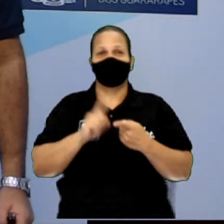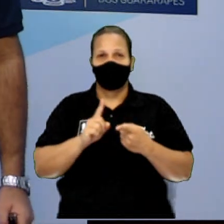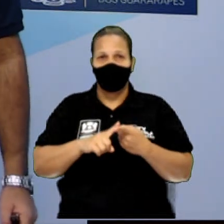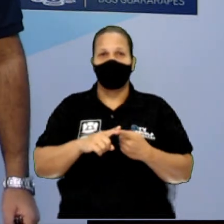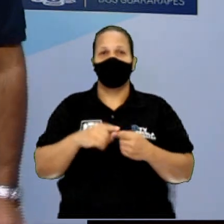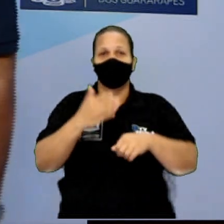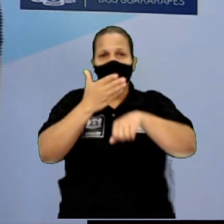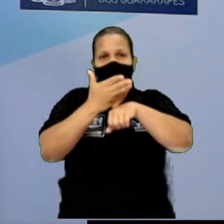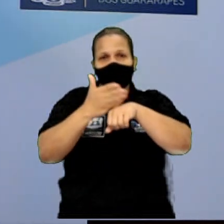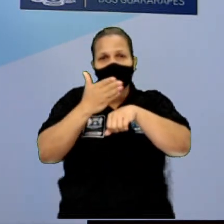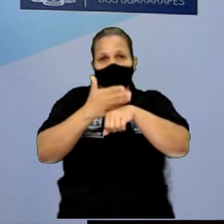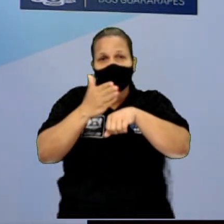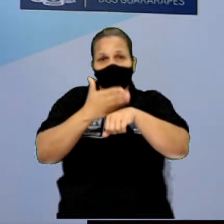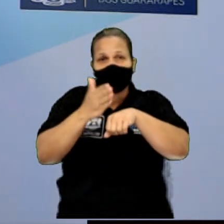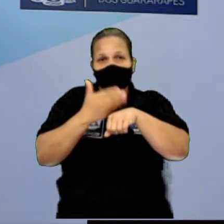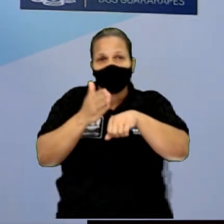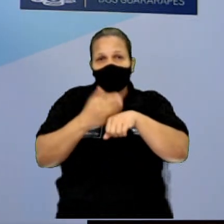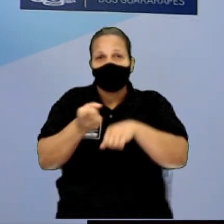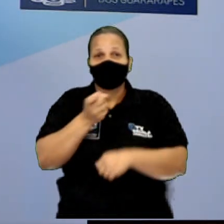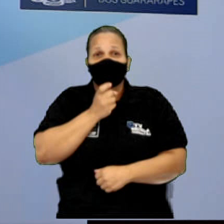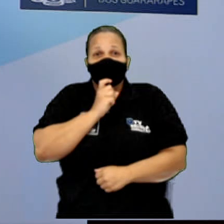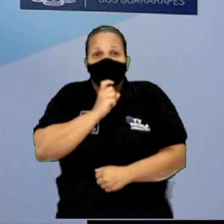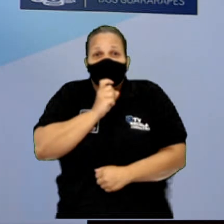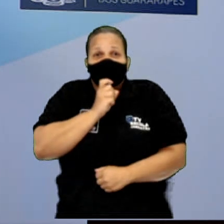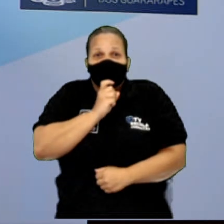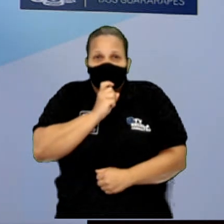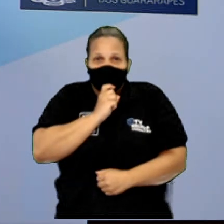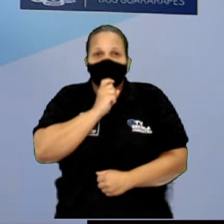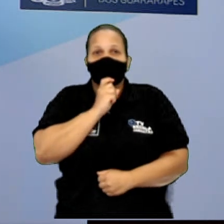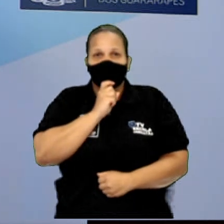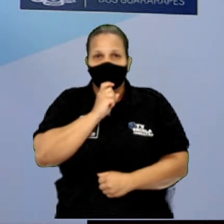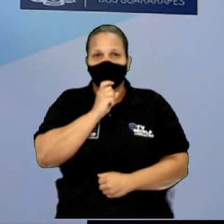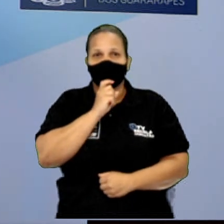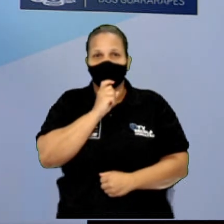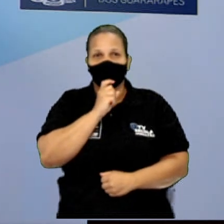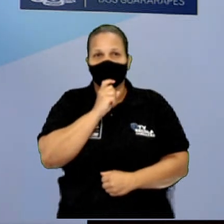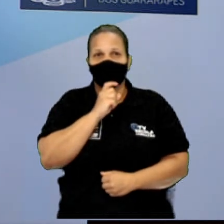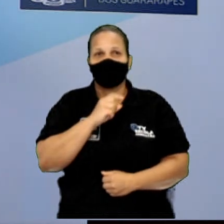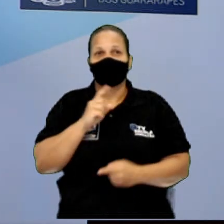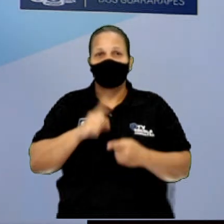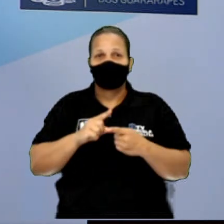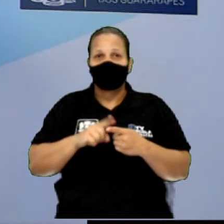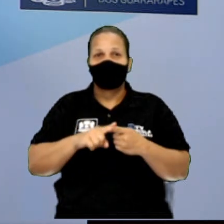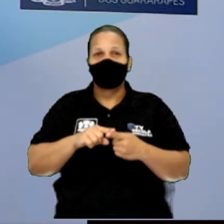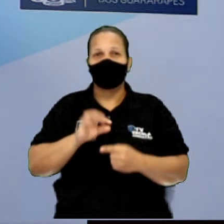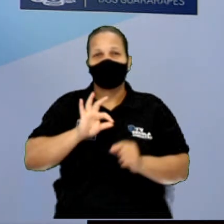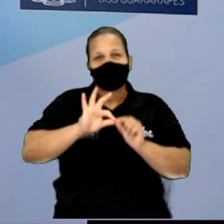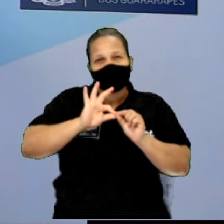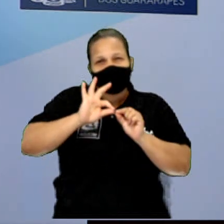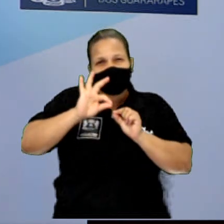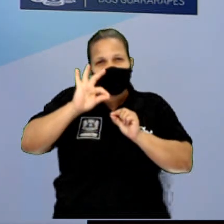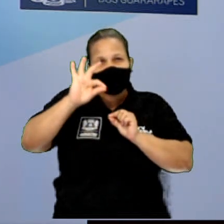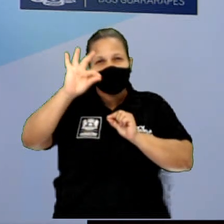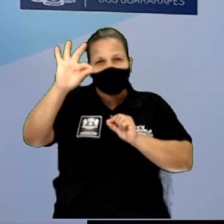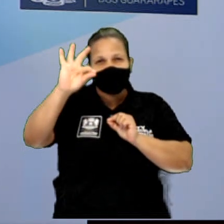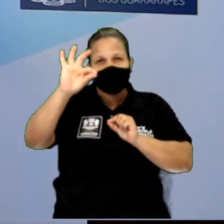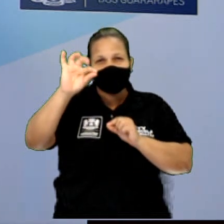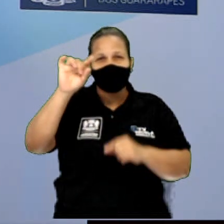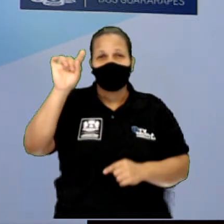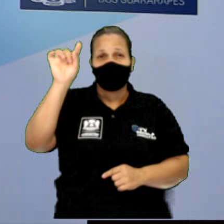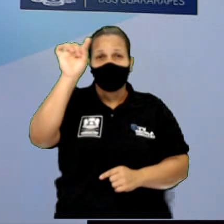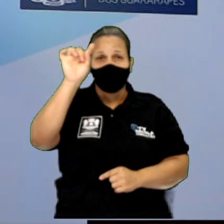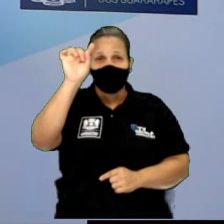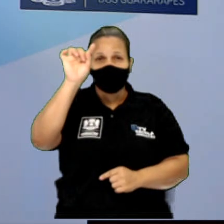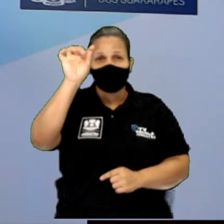alta latitude. Então, se eu tiver um ponto aqui, tá? E outro ponto aqui, este ponto ele vai